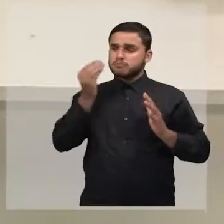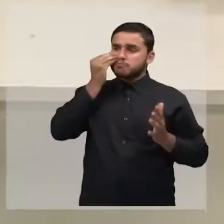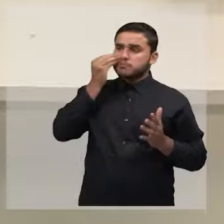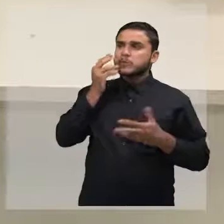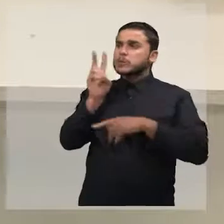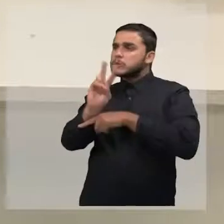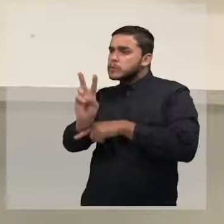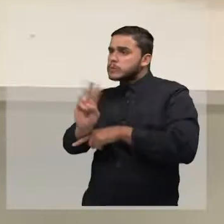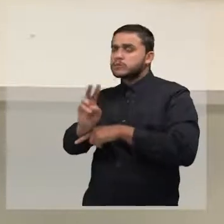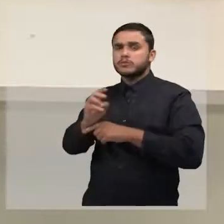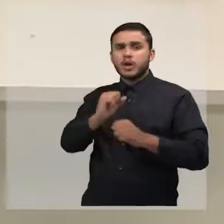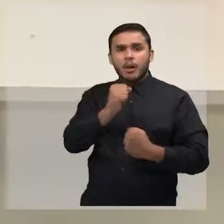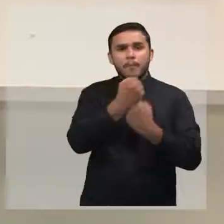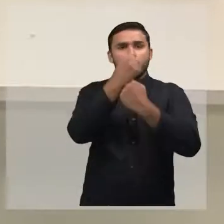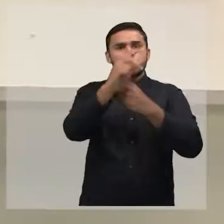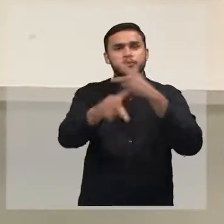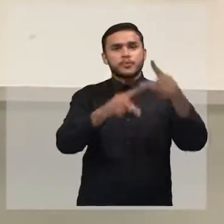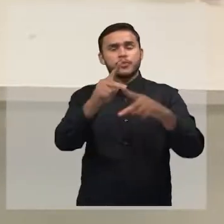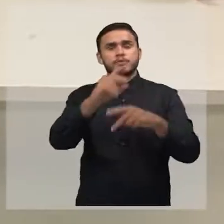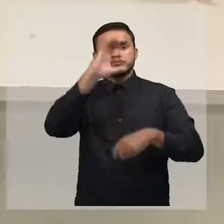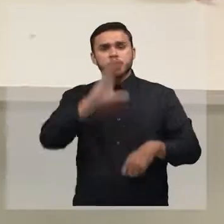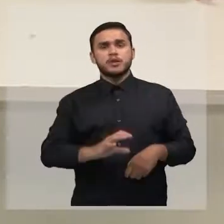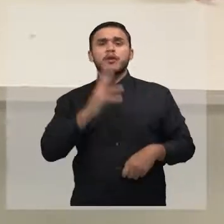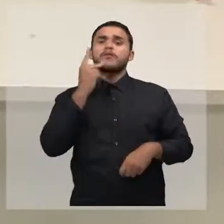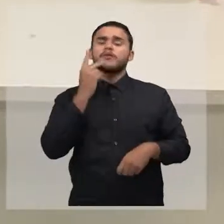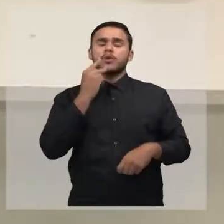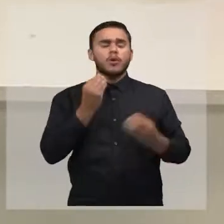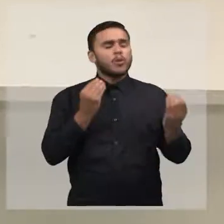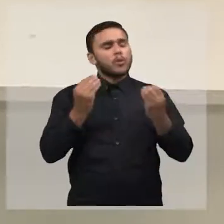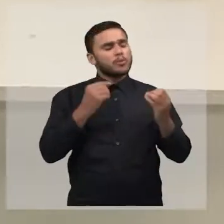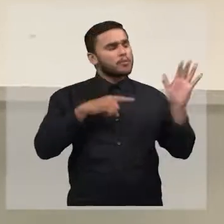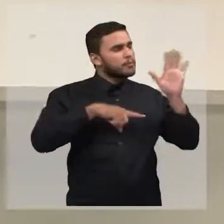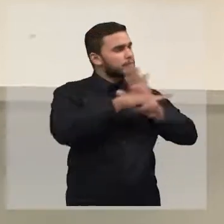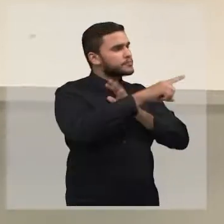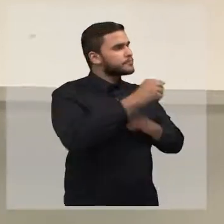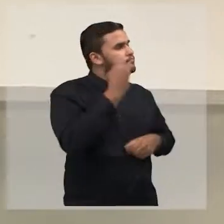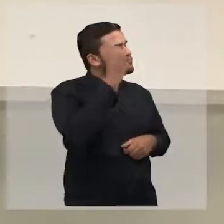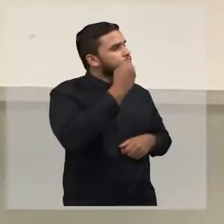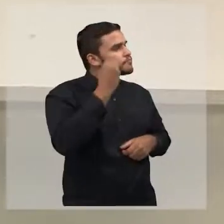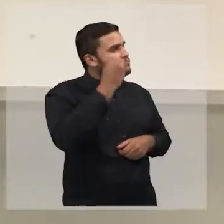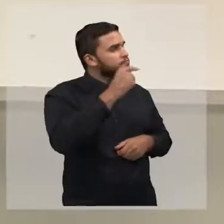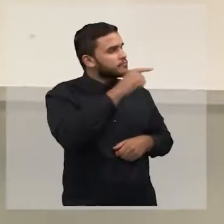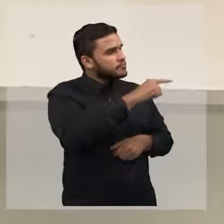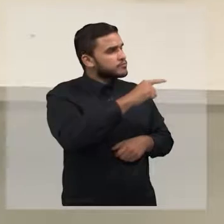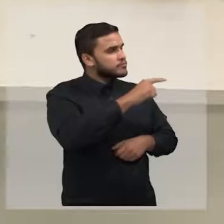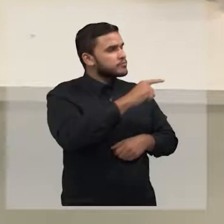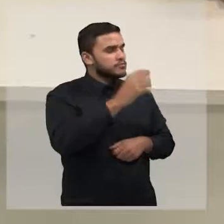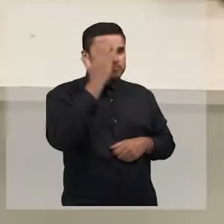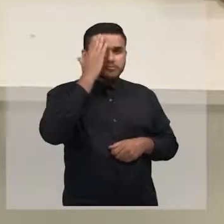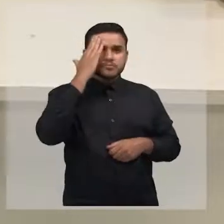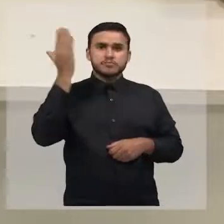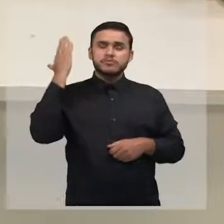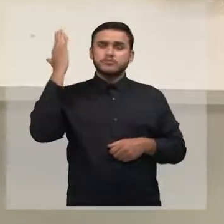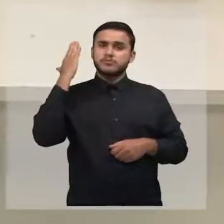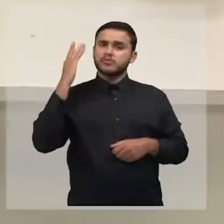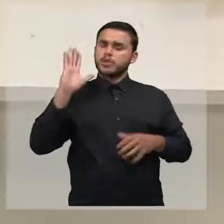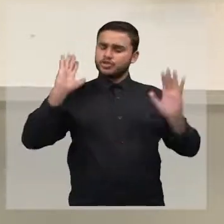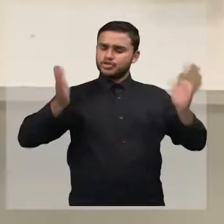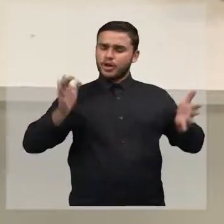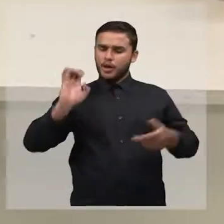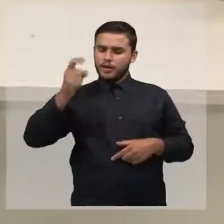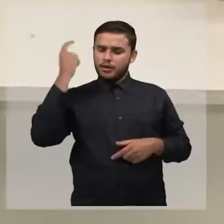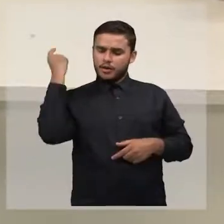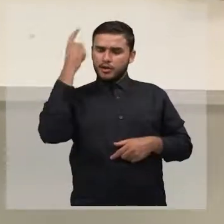mesmo lado, mas está do lado da cidade, está do lado dos cidadãos, né? Como é que é essa experiência, a experiência de estar,